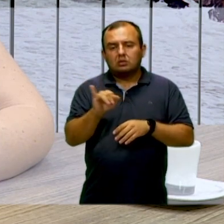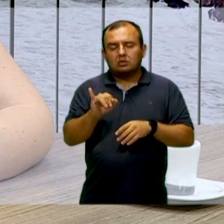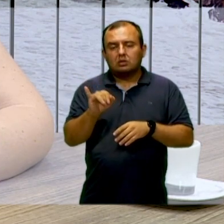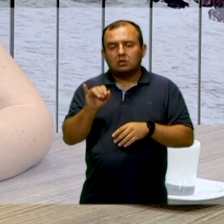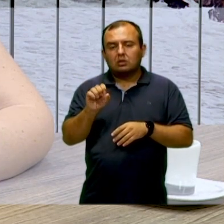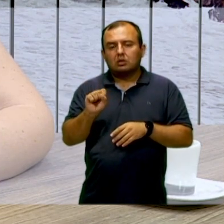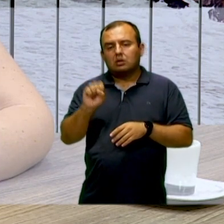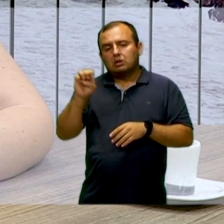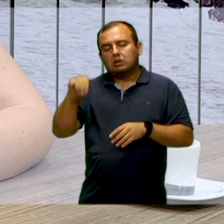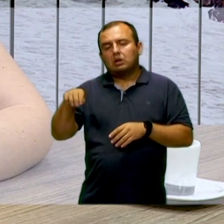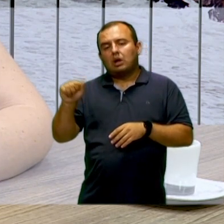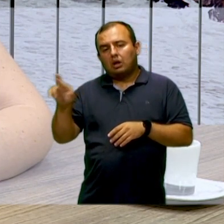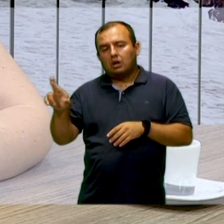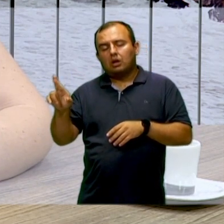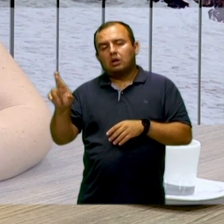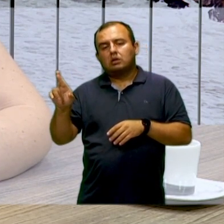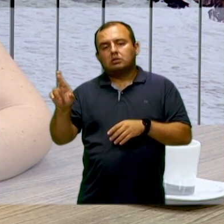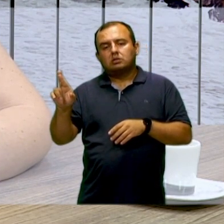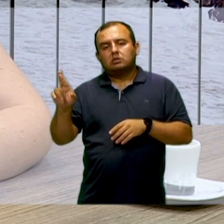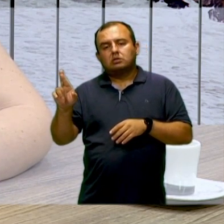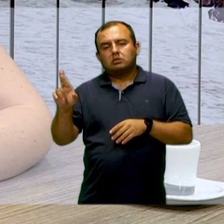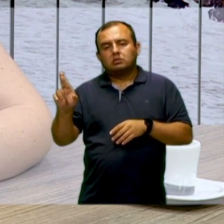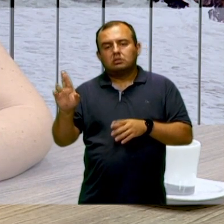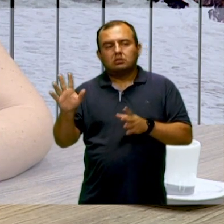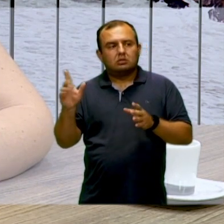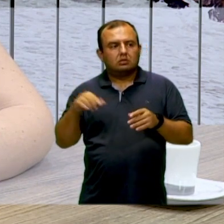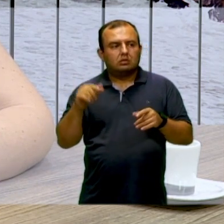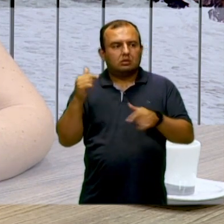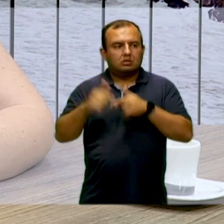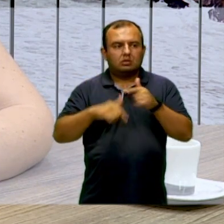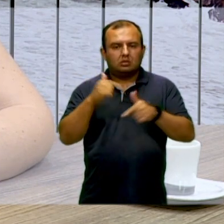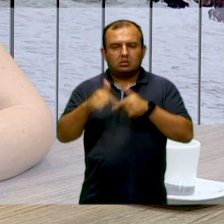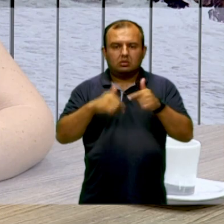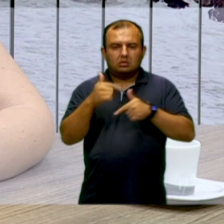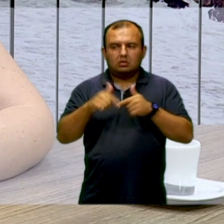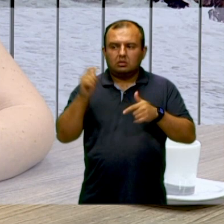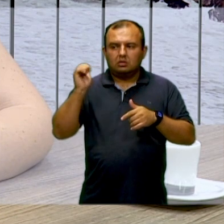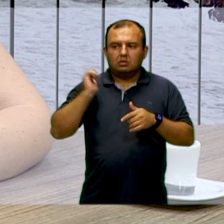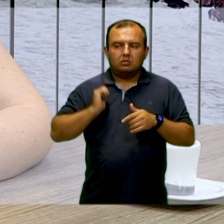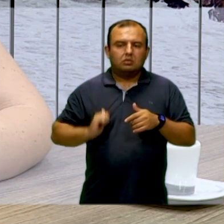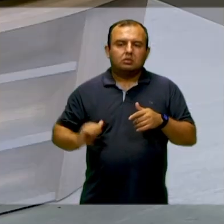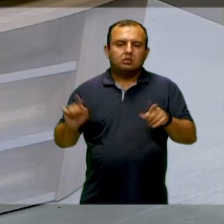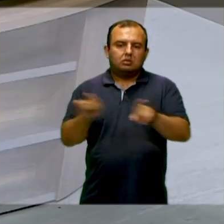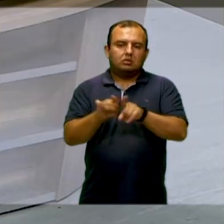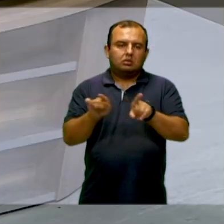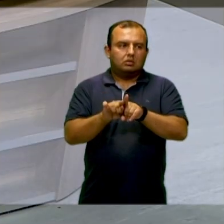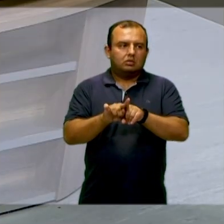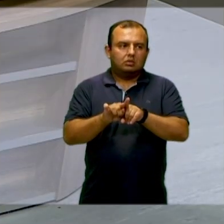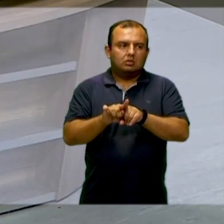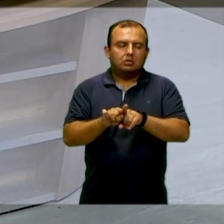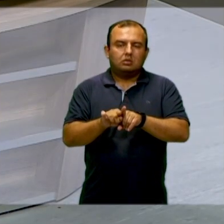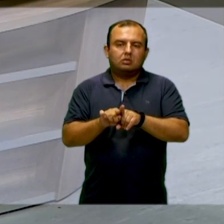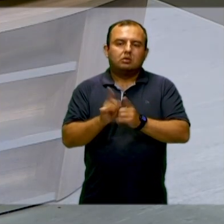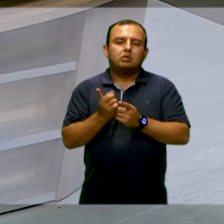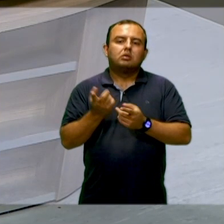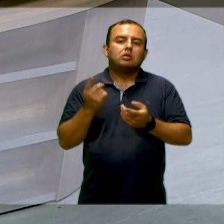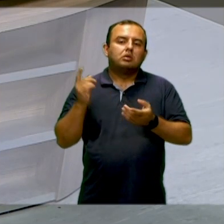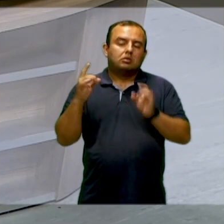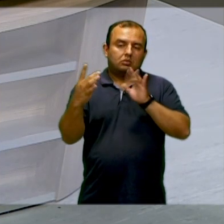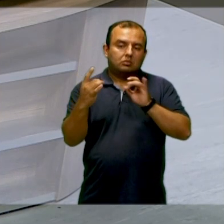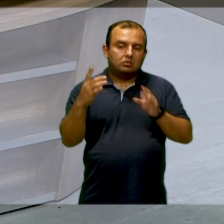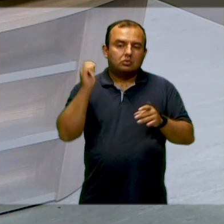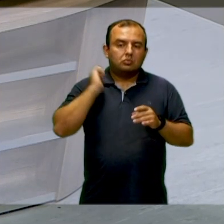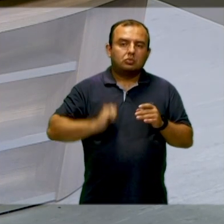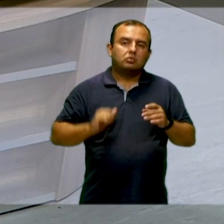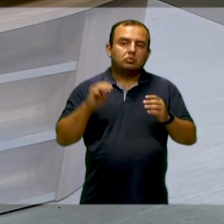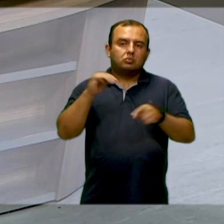tem que prestar conta do trabalho, assim também é para quem recebe o Bolsa. Eles têm uma contraprestação para dar para o município.